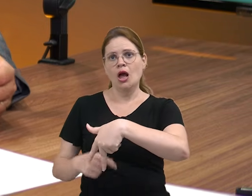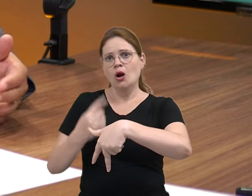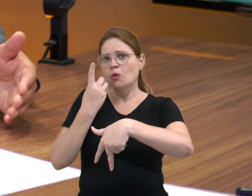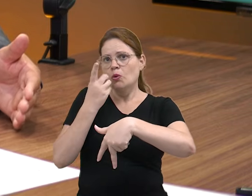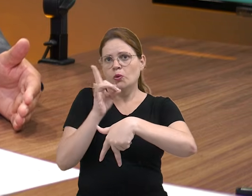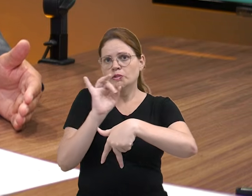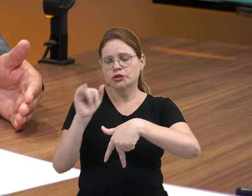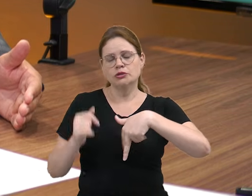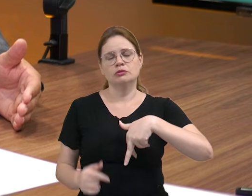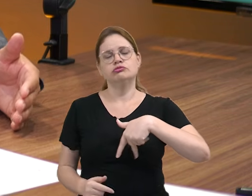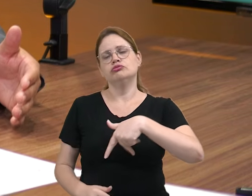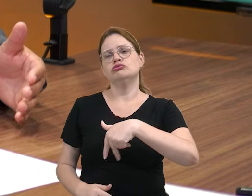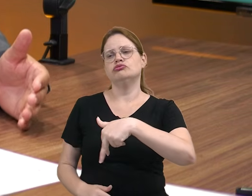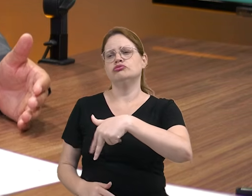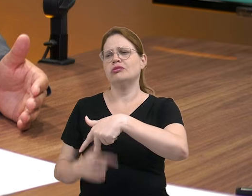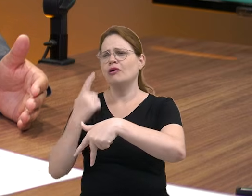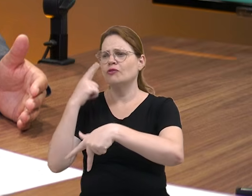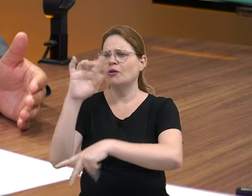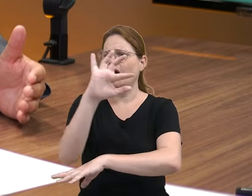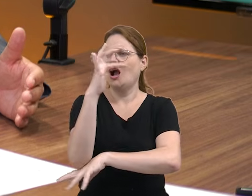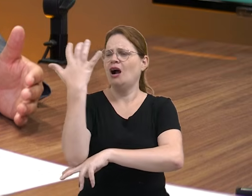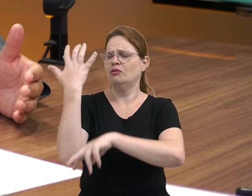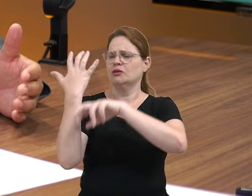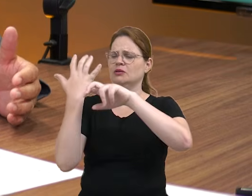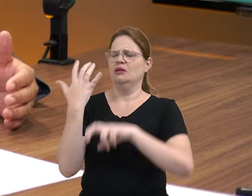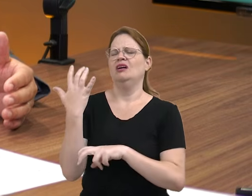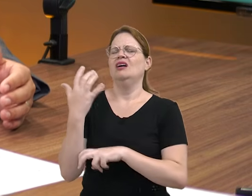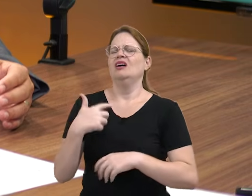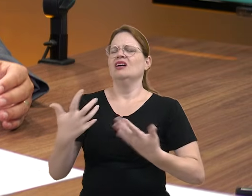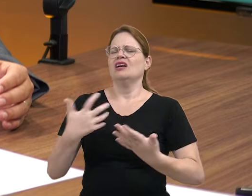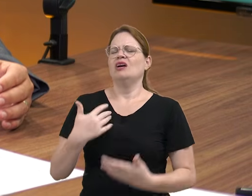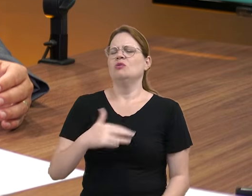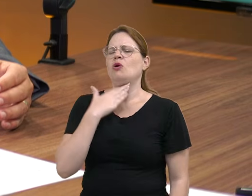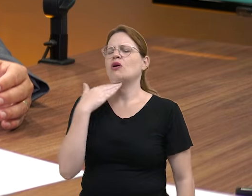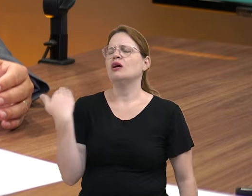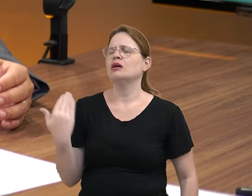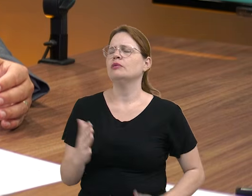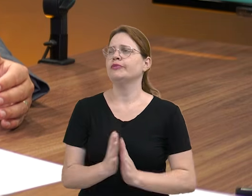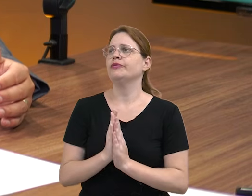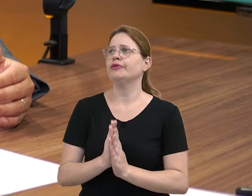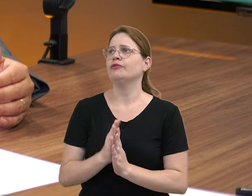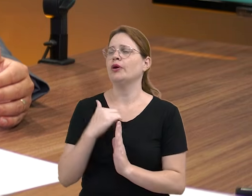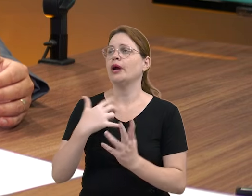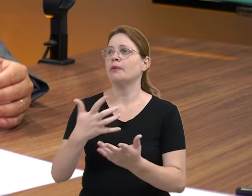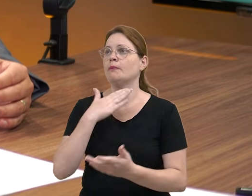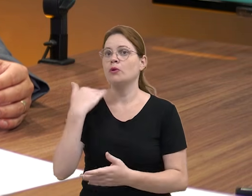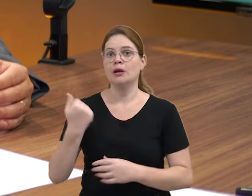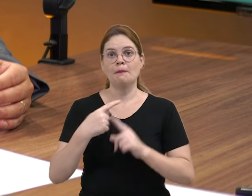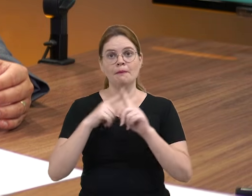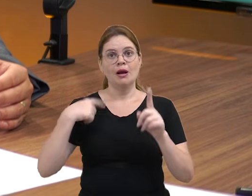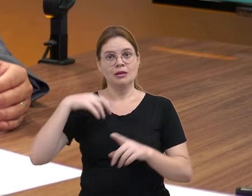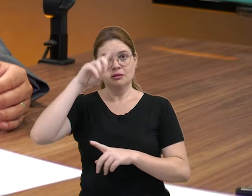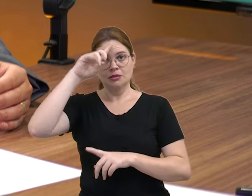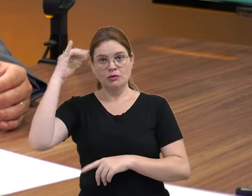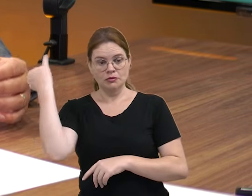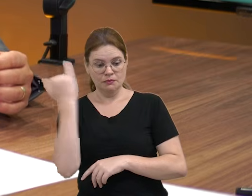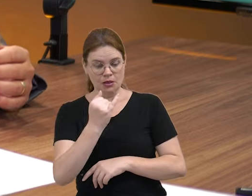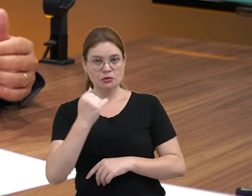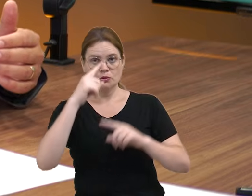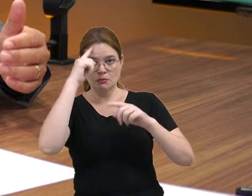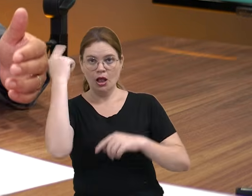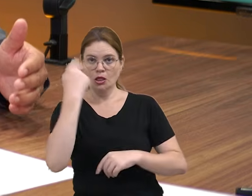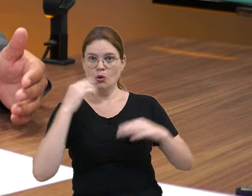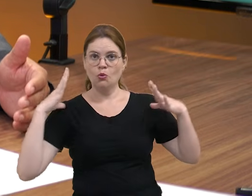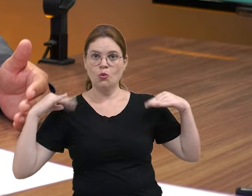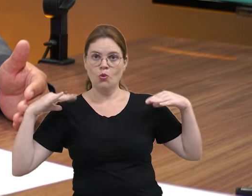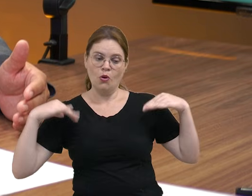de um dia, ele desejou a morte, ele estava desgostoso ali. Mas o Senhor enviou a provisão. Há uma ação do Senhor. O